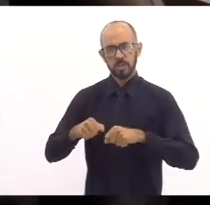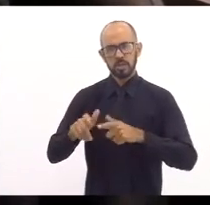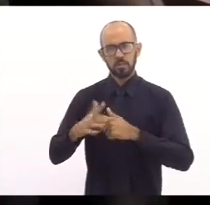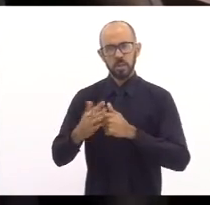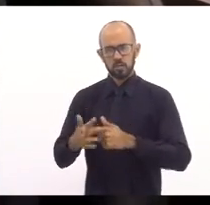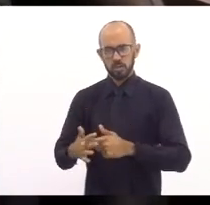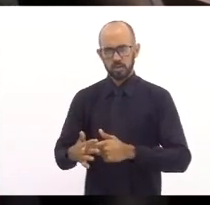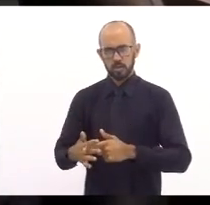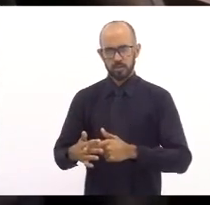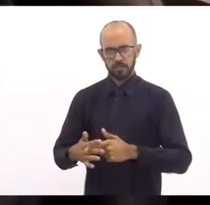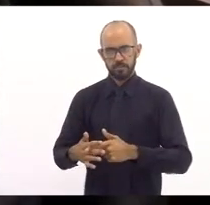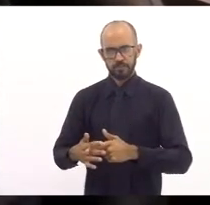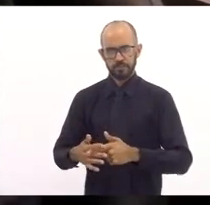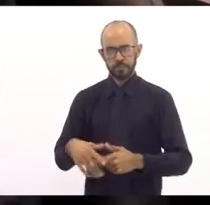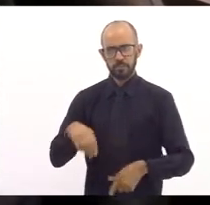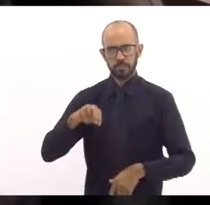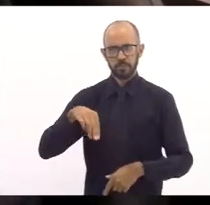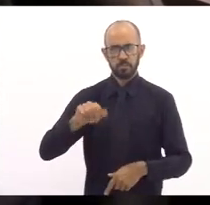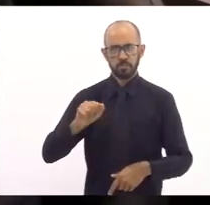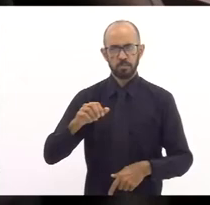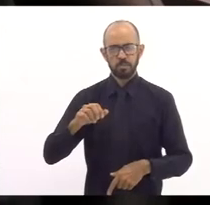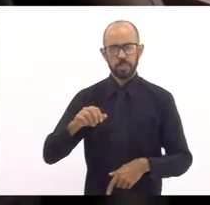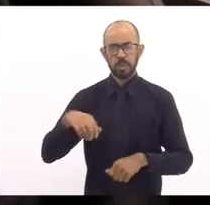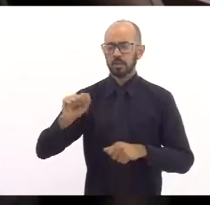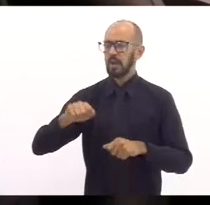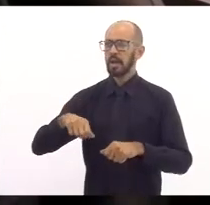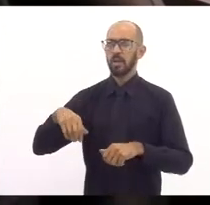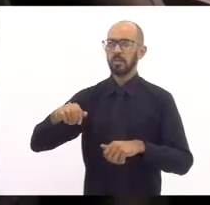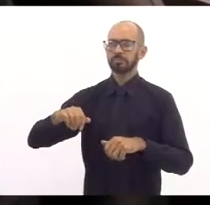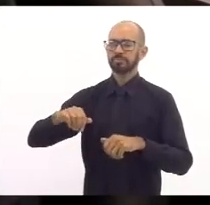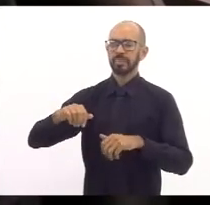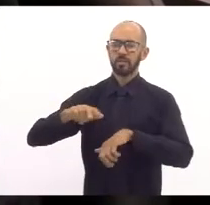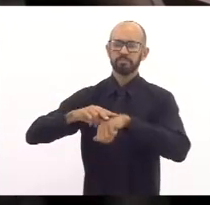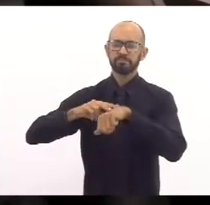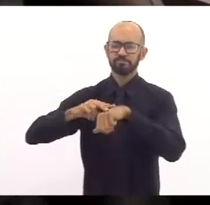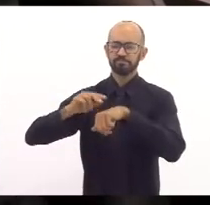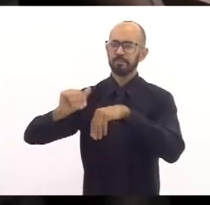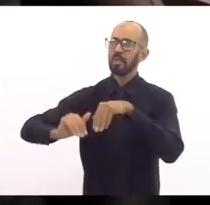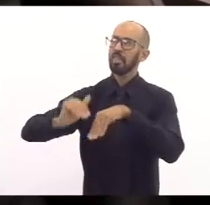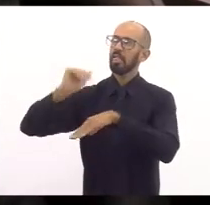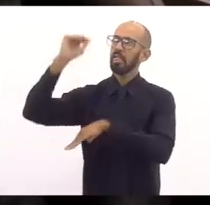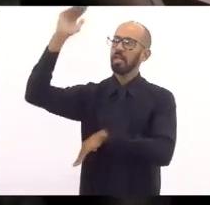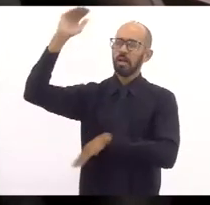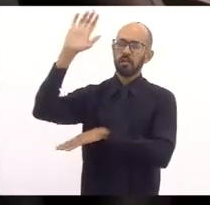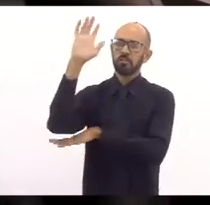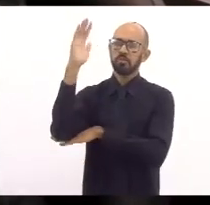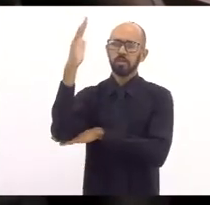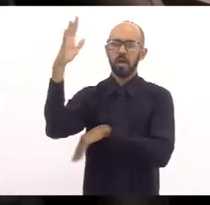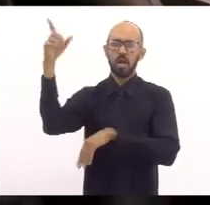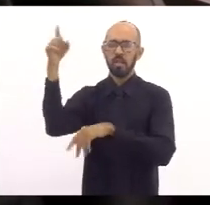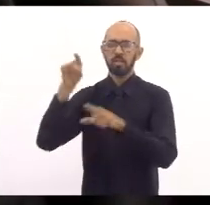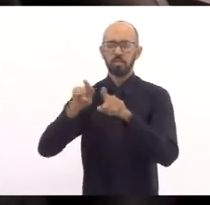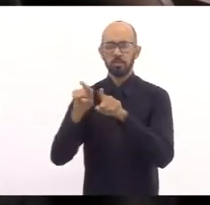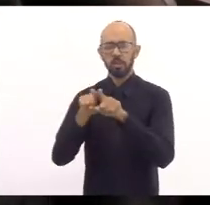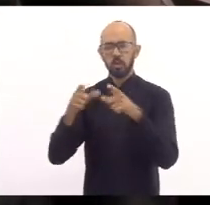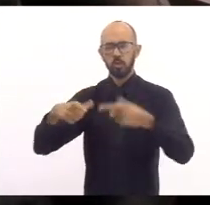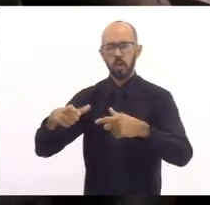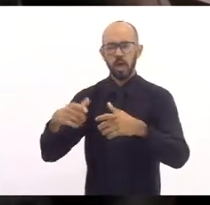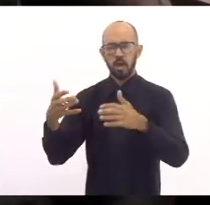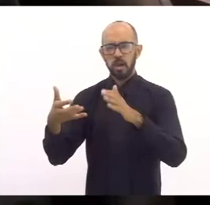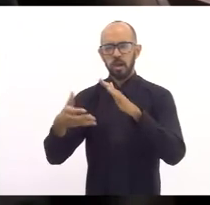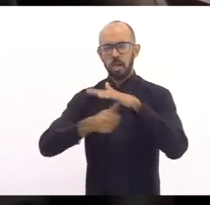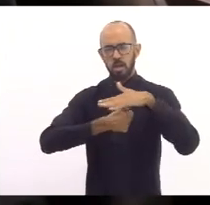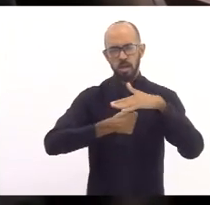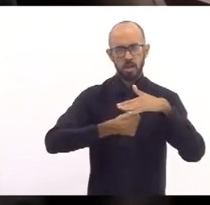Desde mato alto, que nem eu disse, bolsões de lama e outras interferências, e também a situação de onde ocorreram furtos, apontados